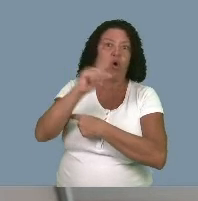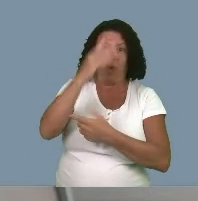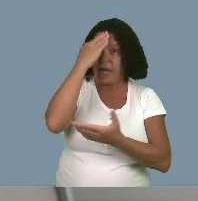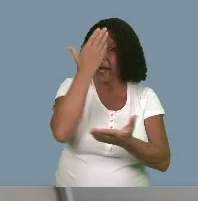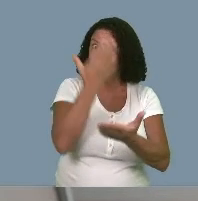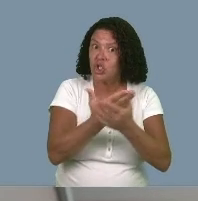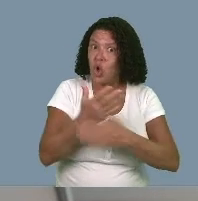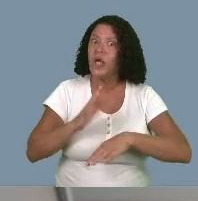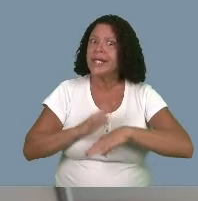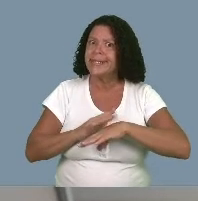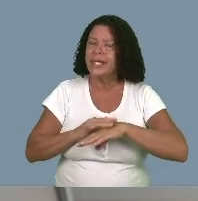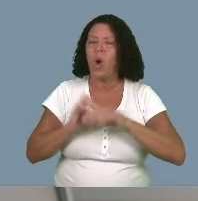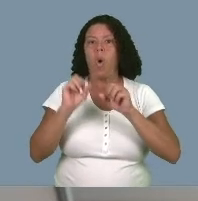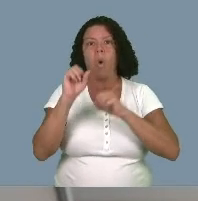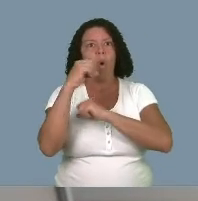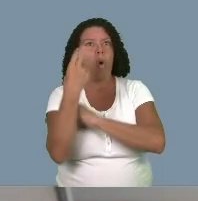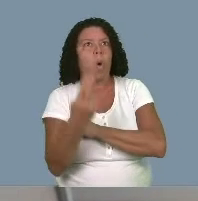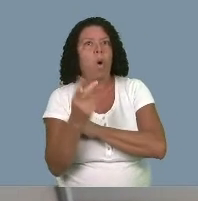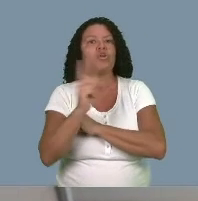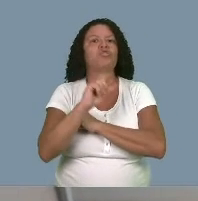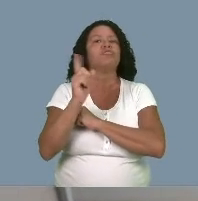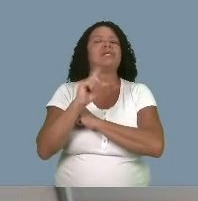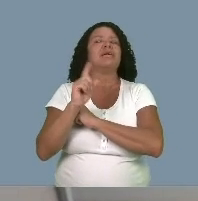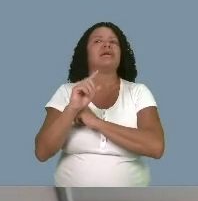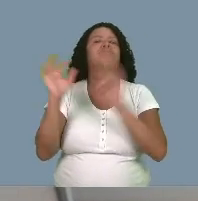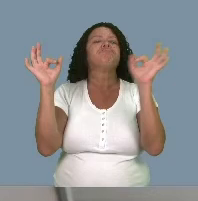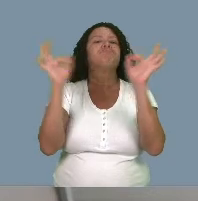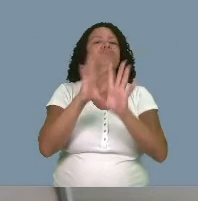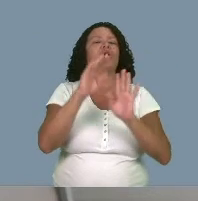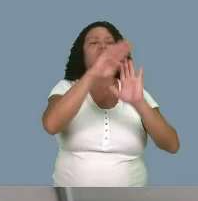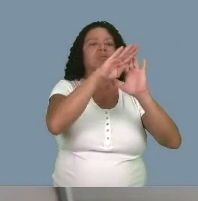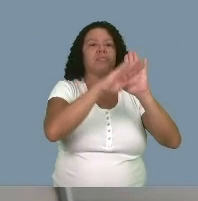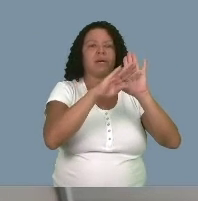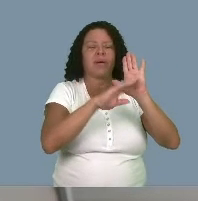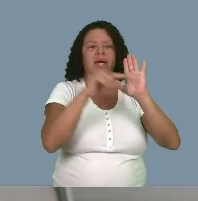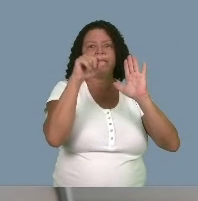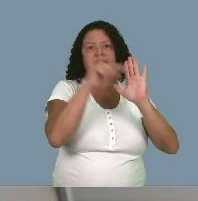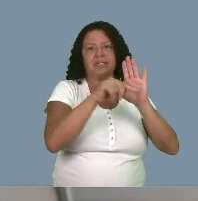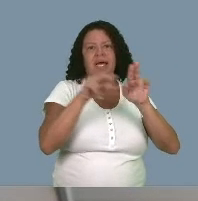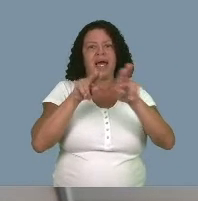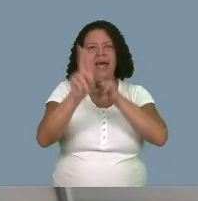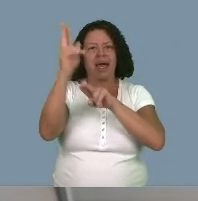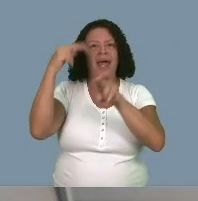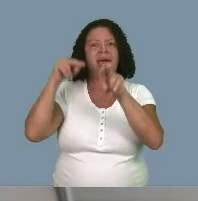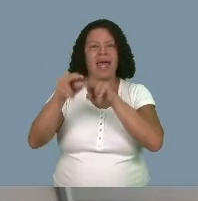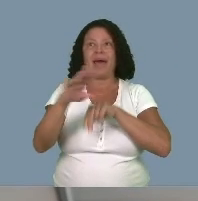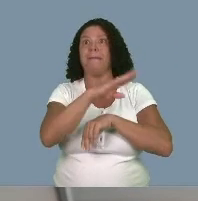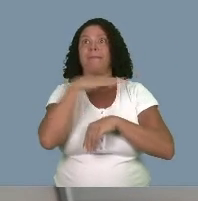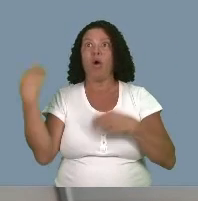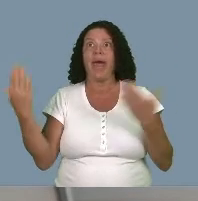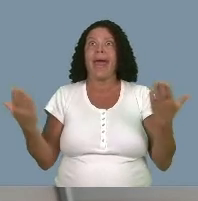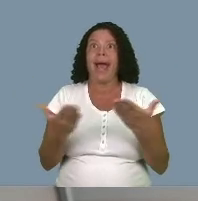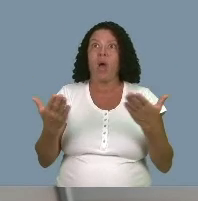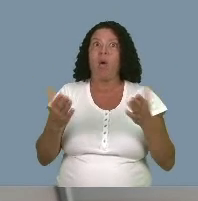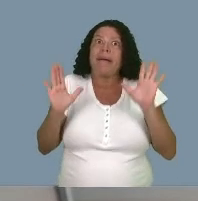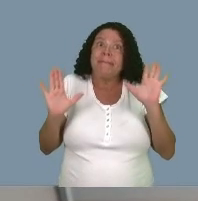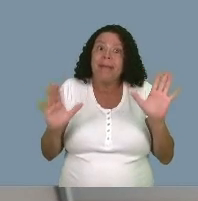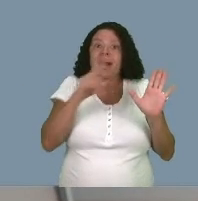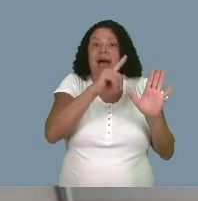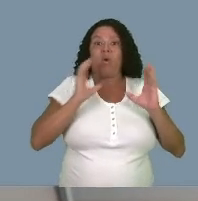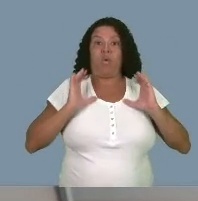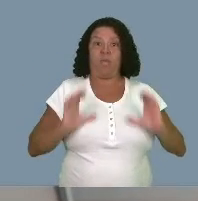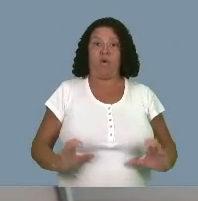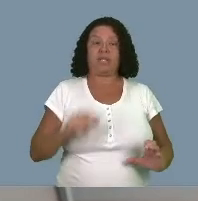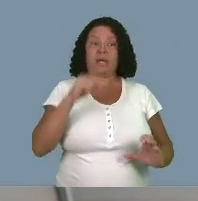seja, necessariamente não estava previsto no seu planejamento reencarnatório morrer agora, mas pelo seu